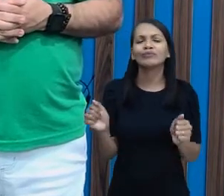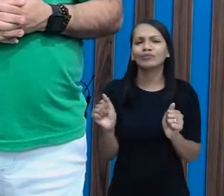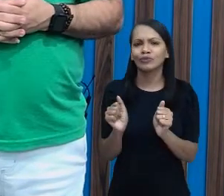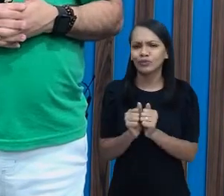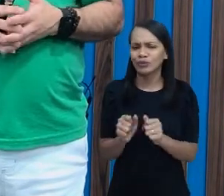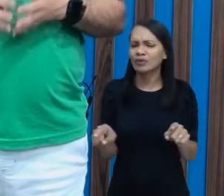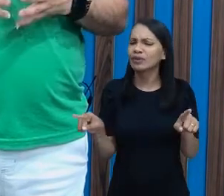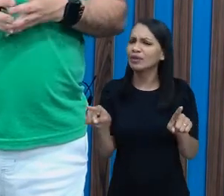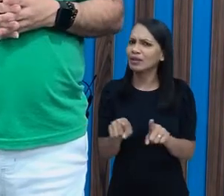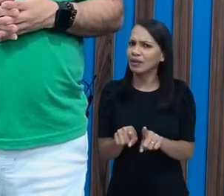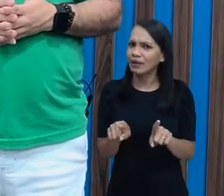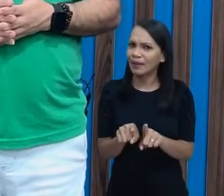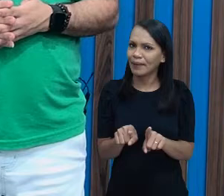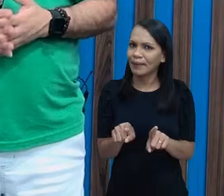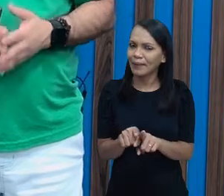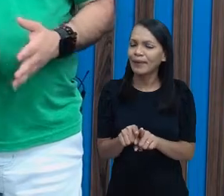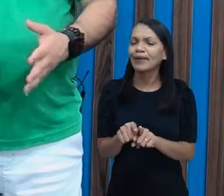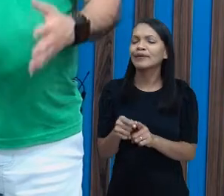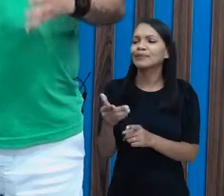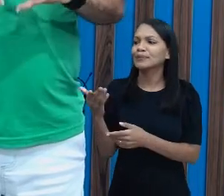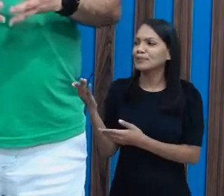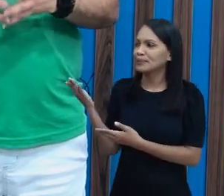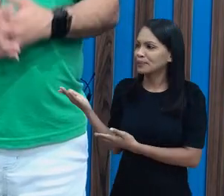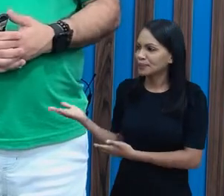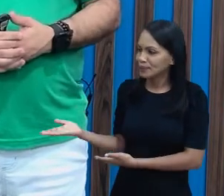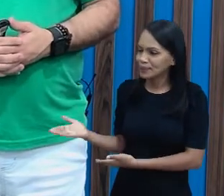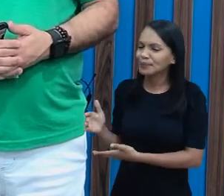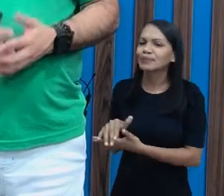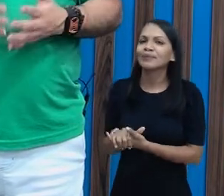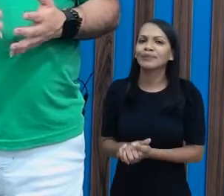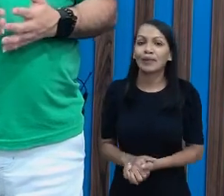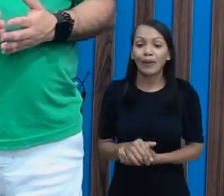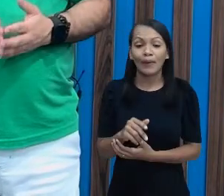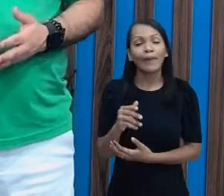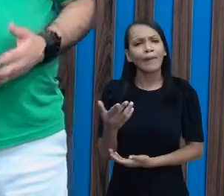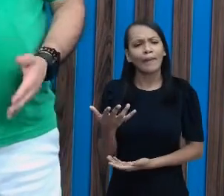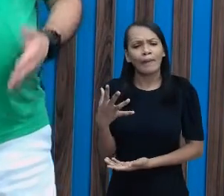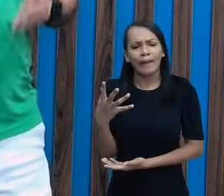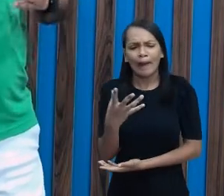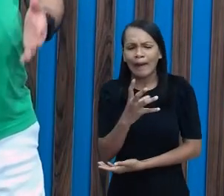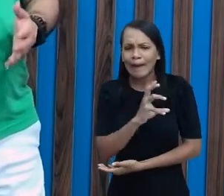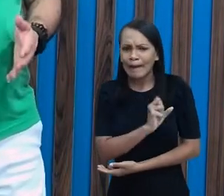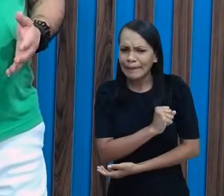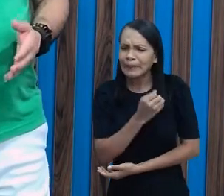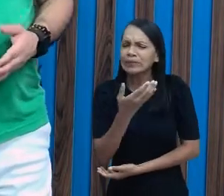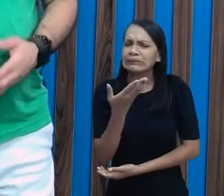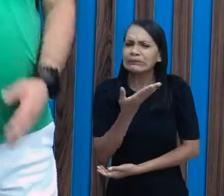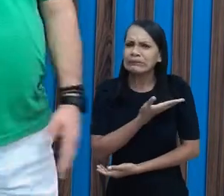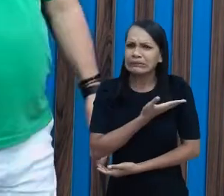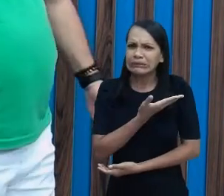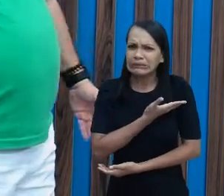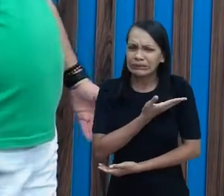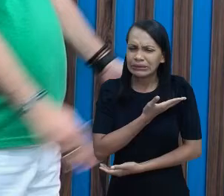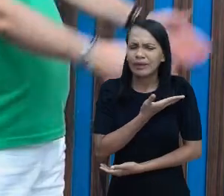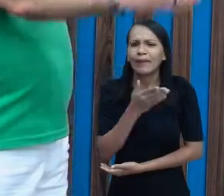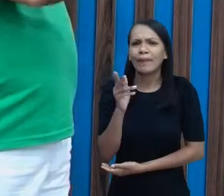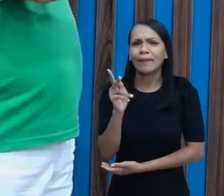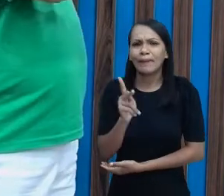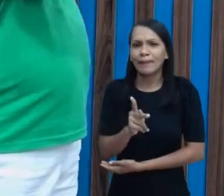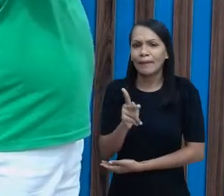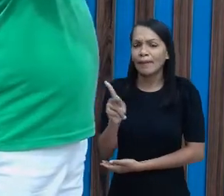vez também com a presença dele, o nosso companheiro, nosso querido colega de profissão,